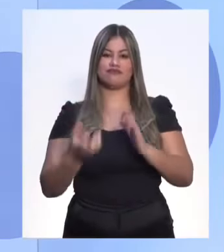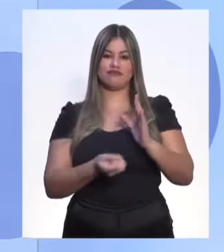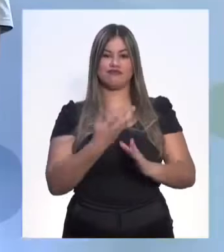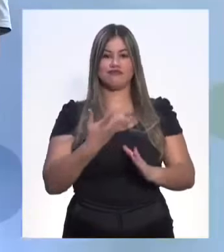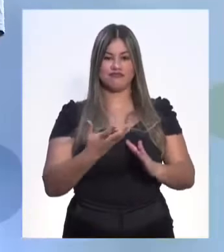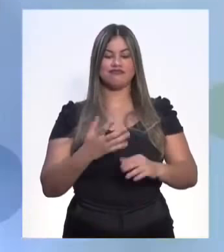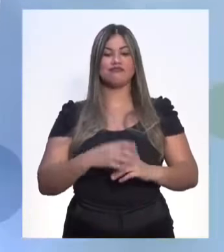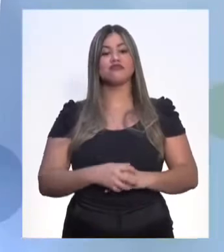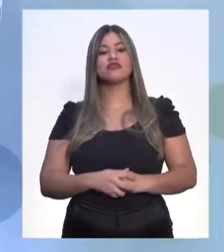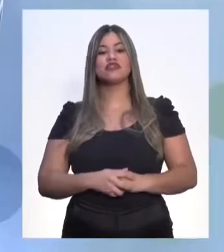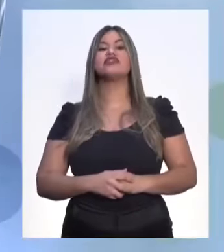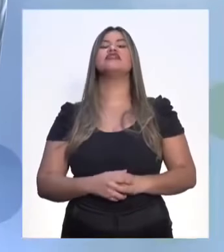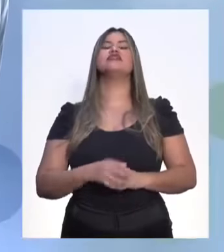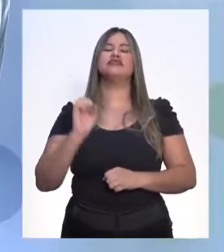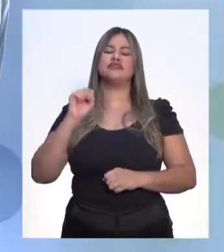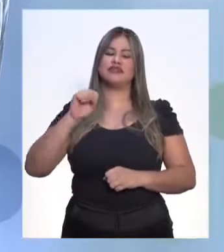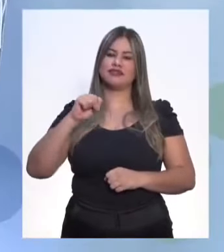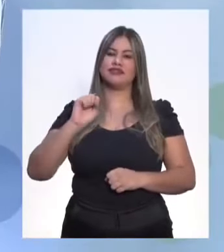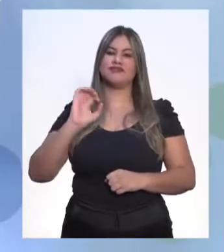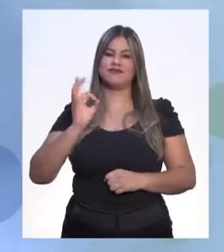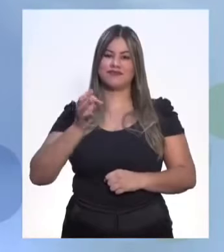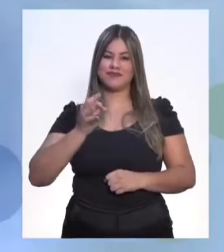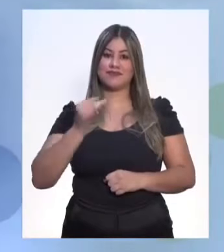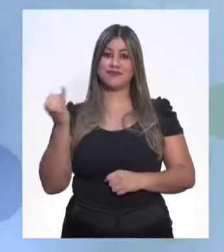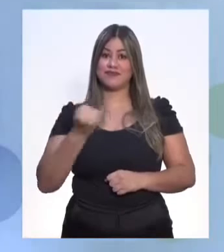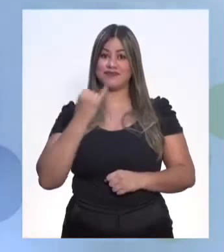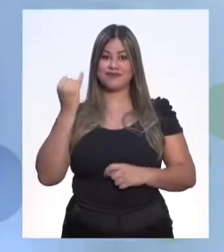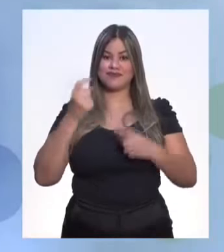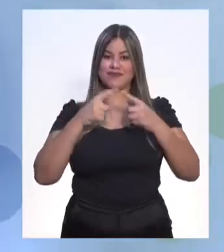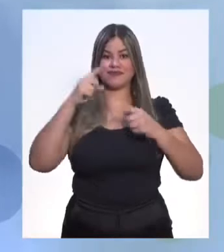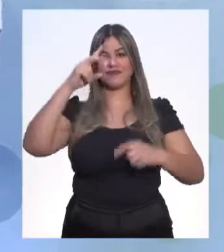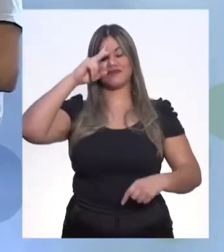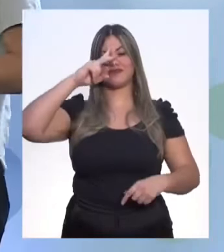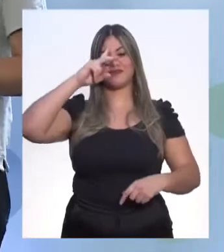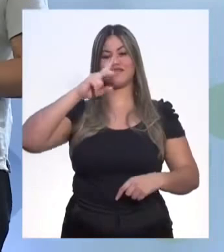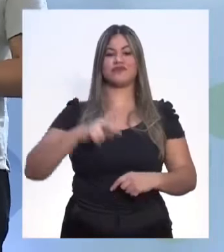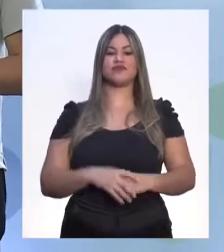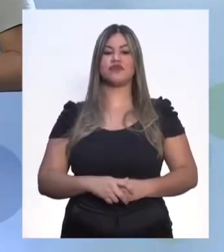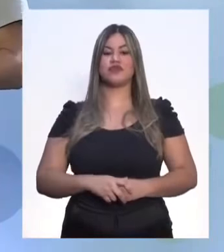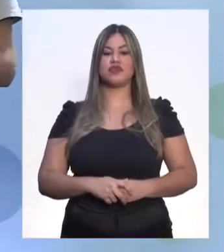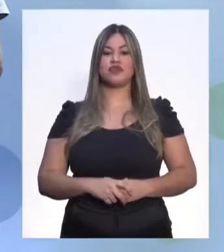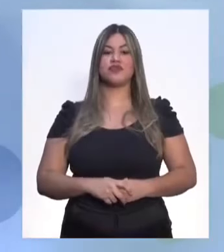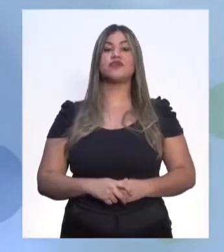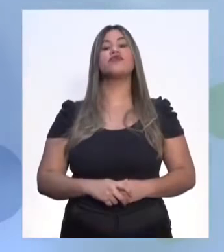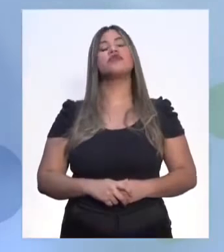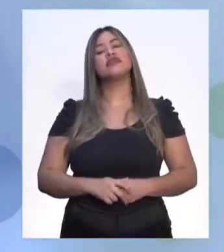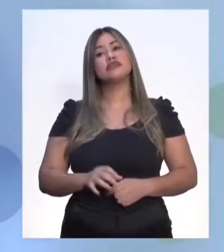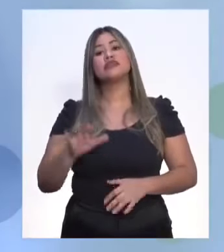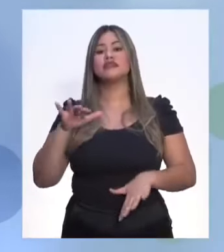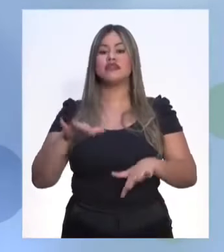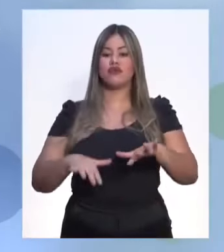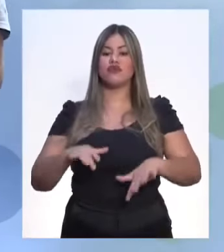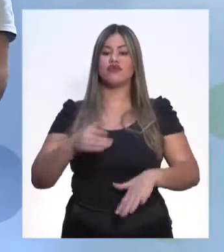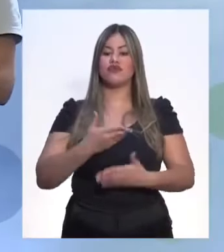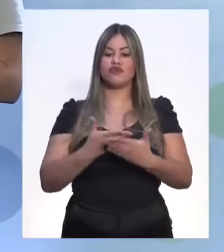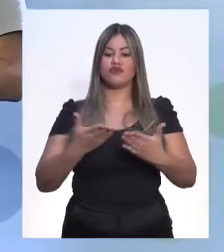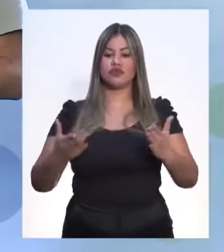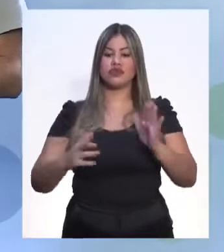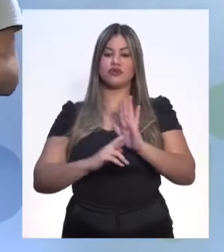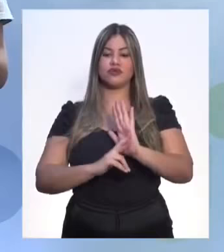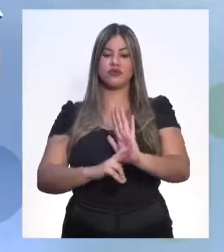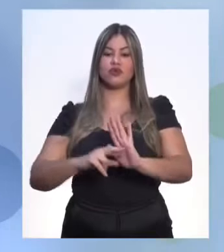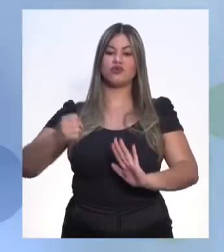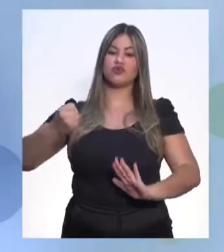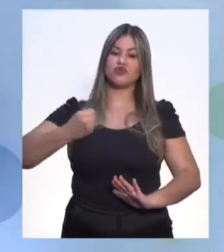verdade civilização muito importante para história tá E é muito provável que você já tenha representado algum valor